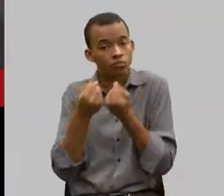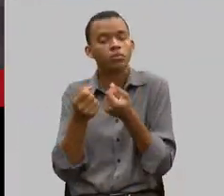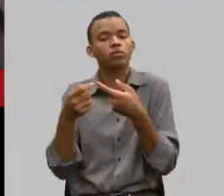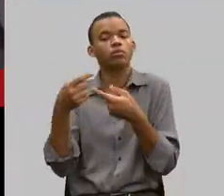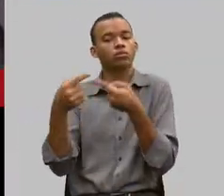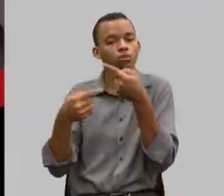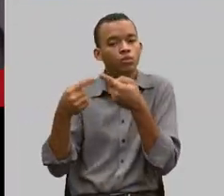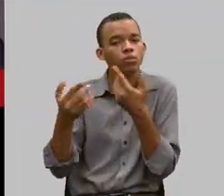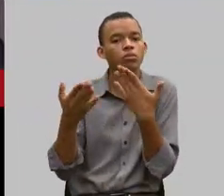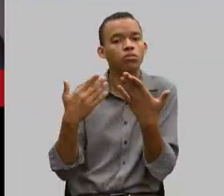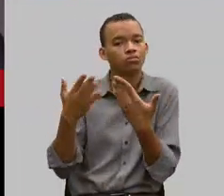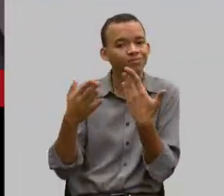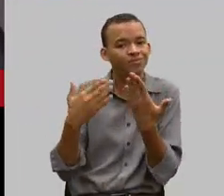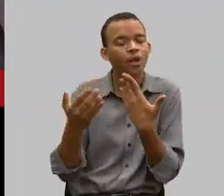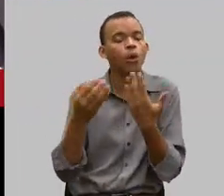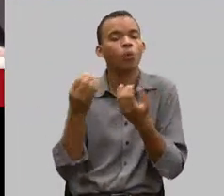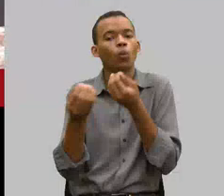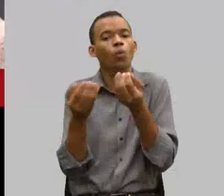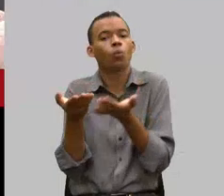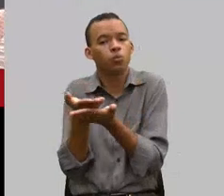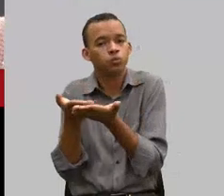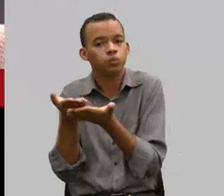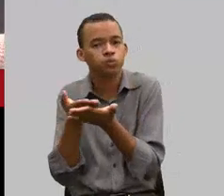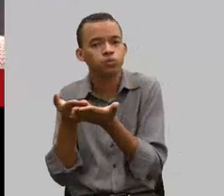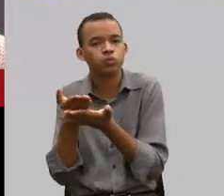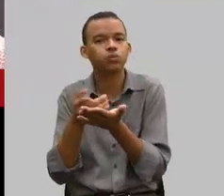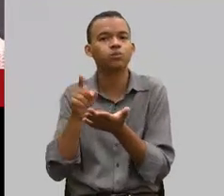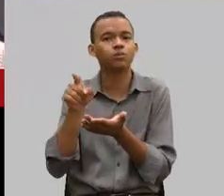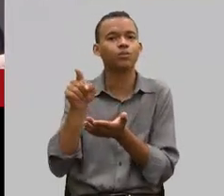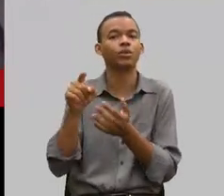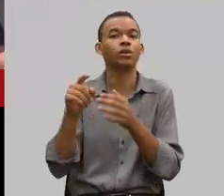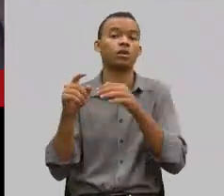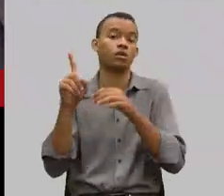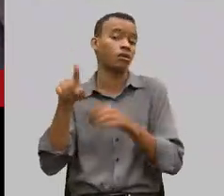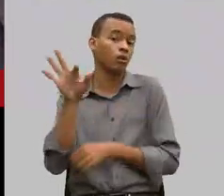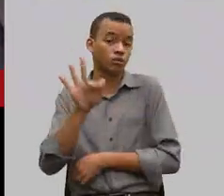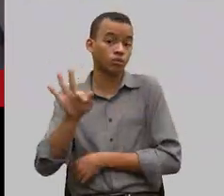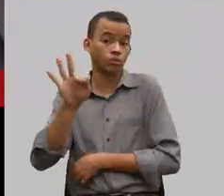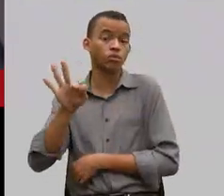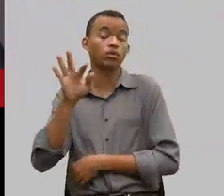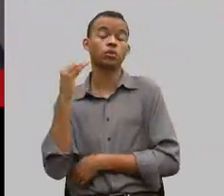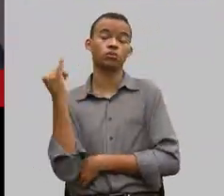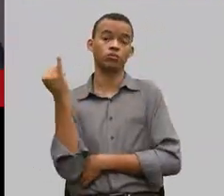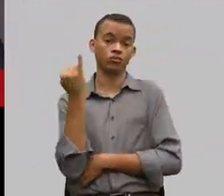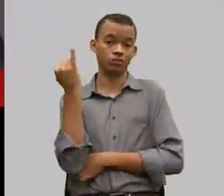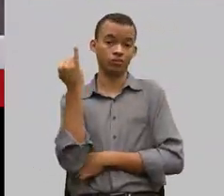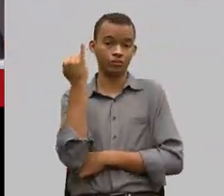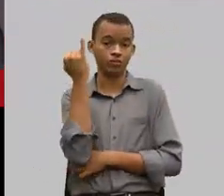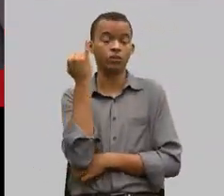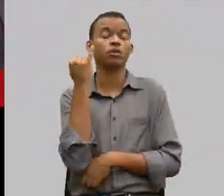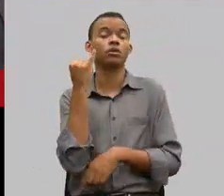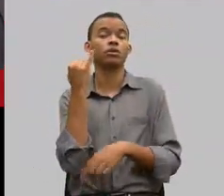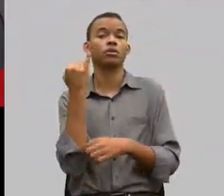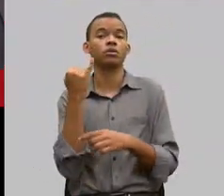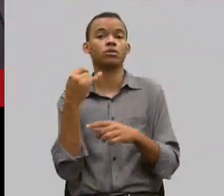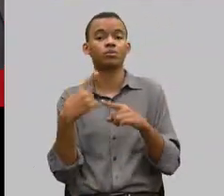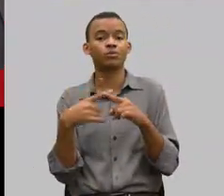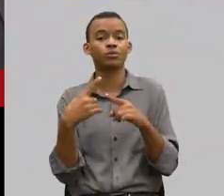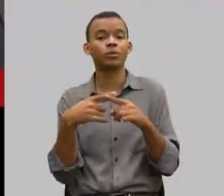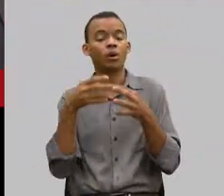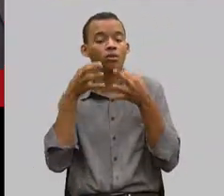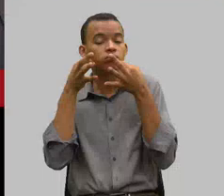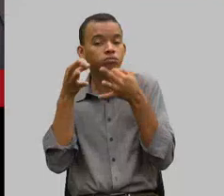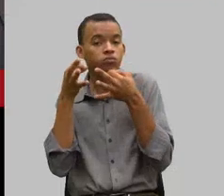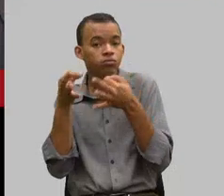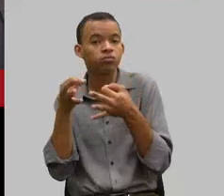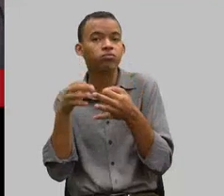mediação necessária em relação a uma universidade tão importante e que quando não tem sido tratada